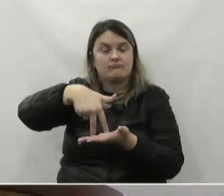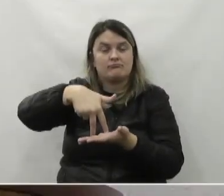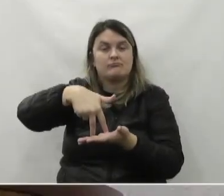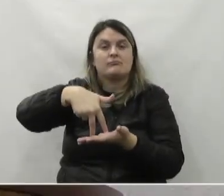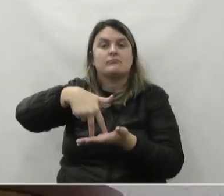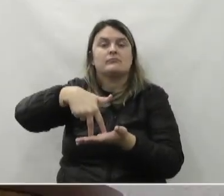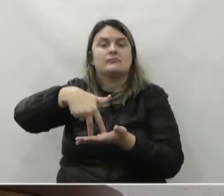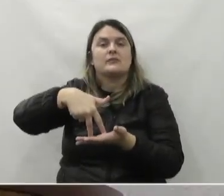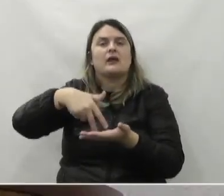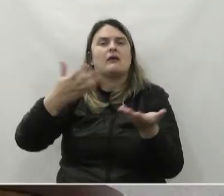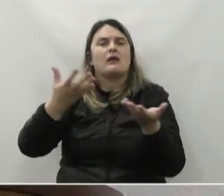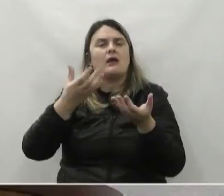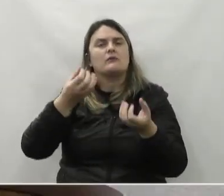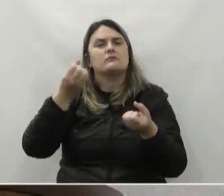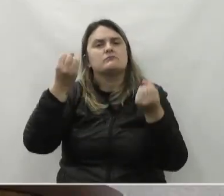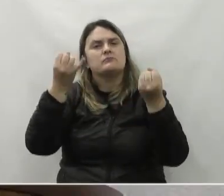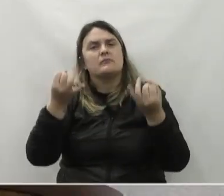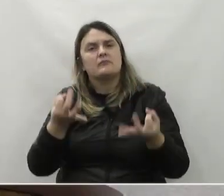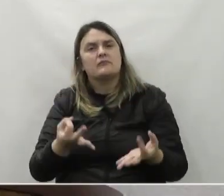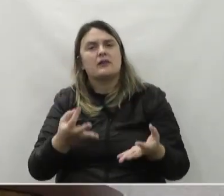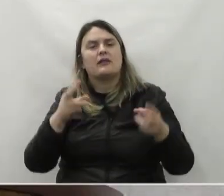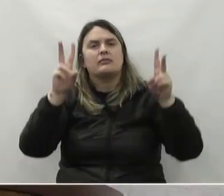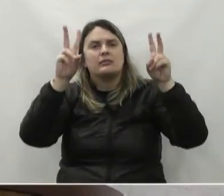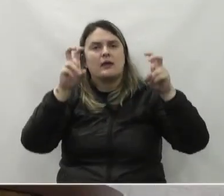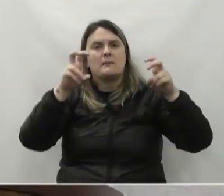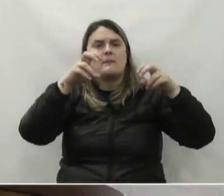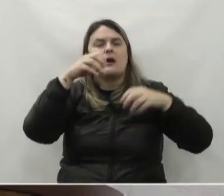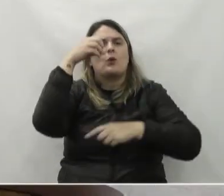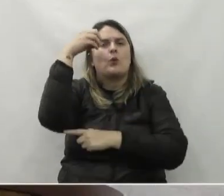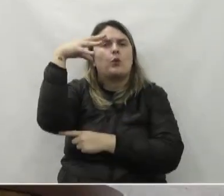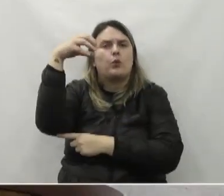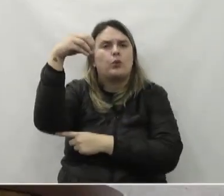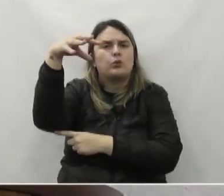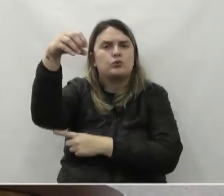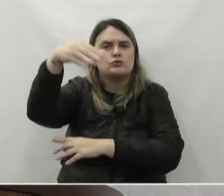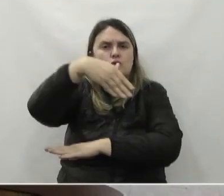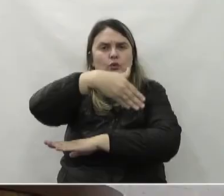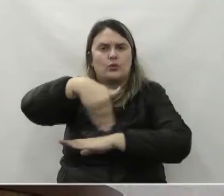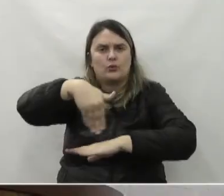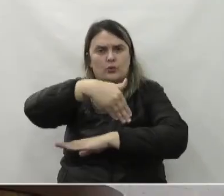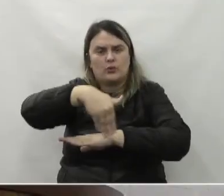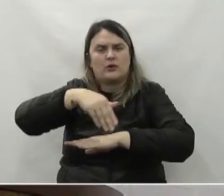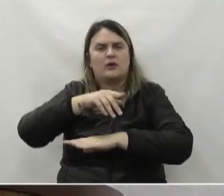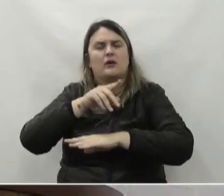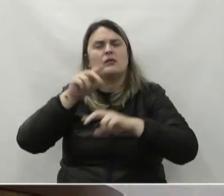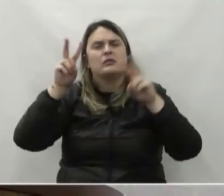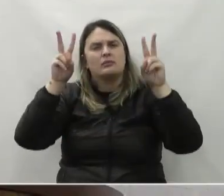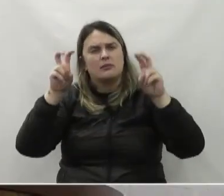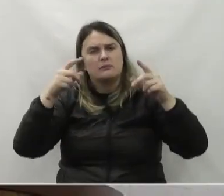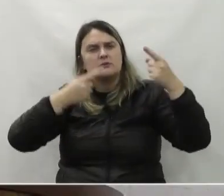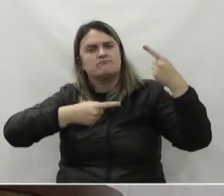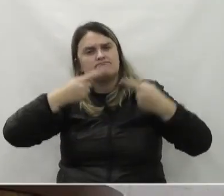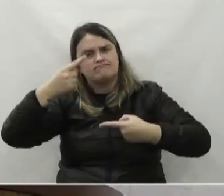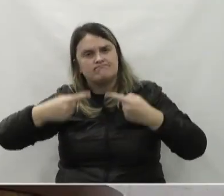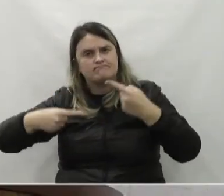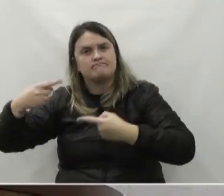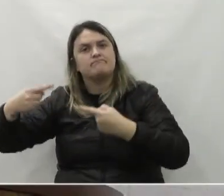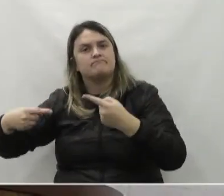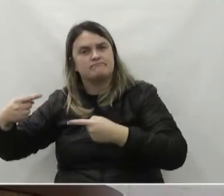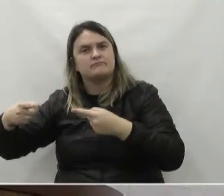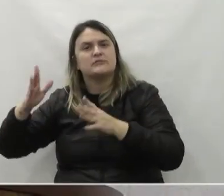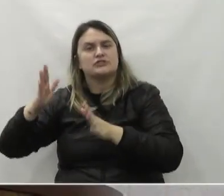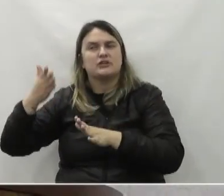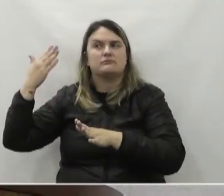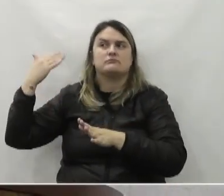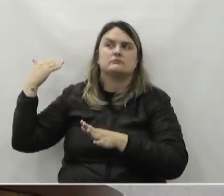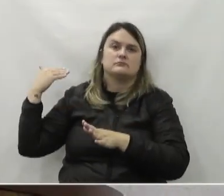tribuna popular para falar a respeito da iluminação pública, nesse assunto que está sendo discutido aí durante